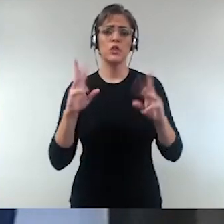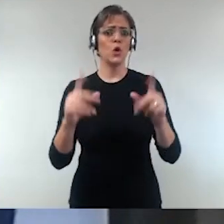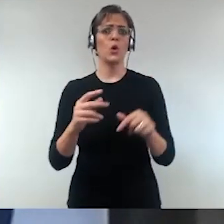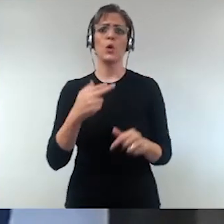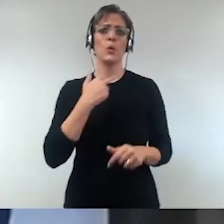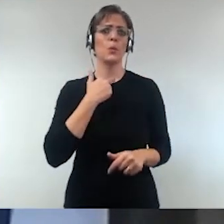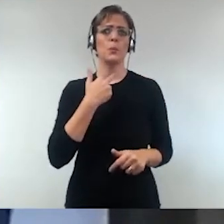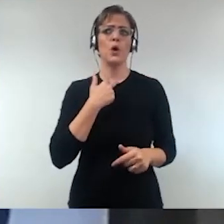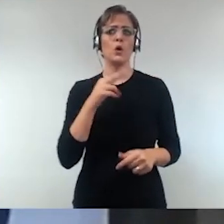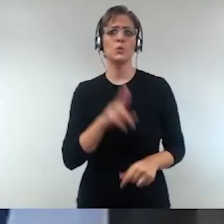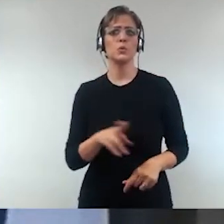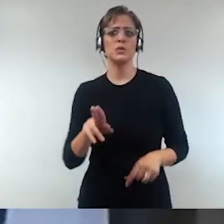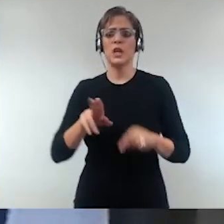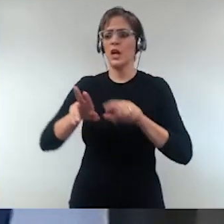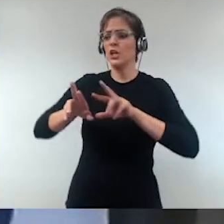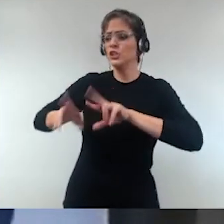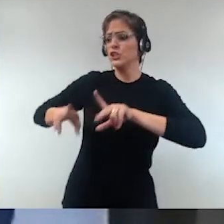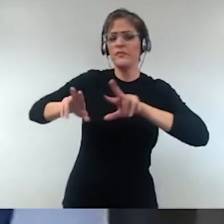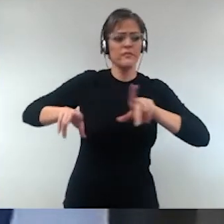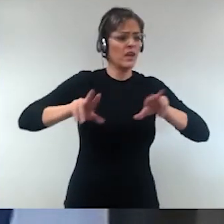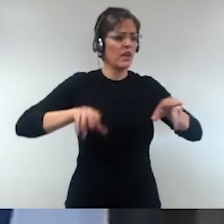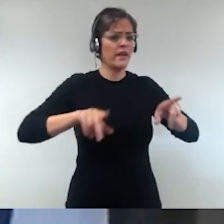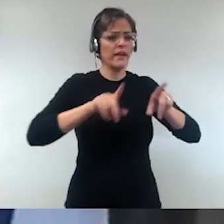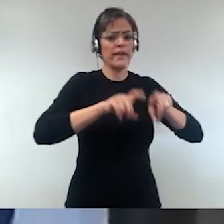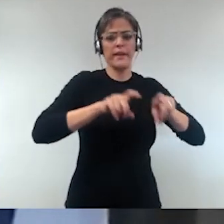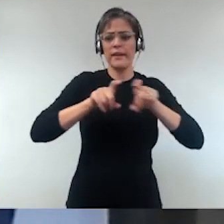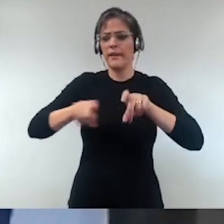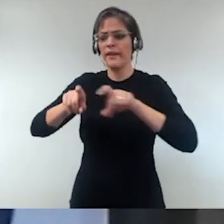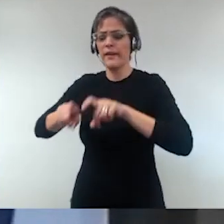Máquinas diferentes, com atualizações diferentes, porque em